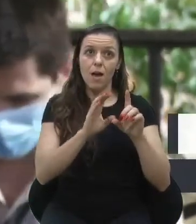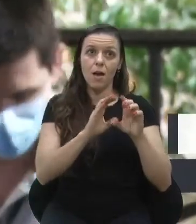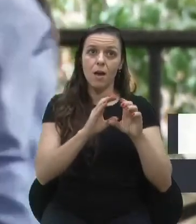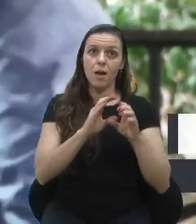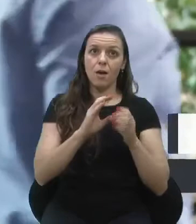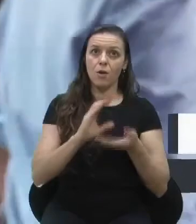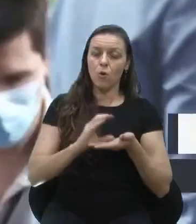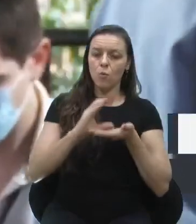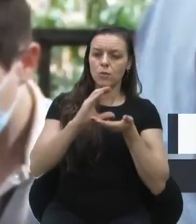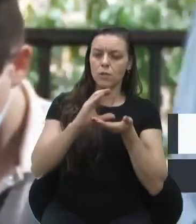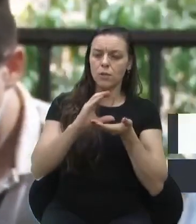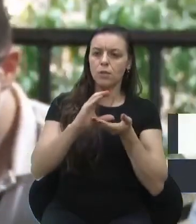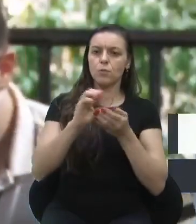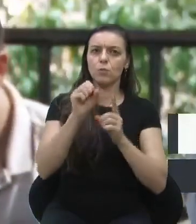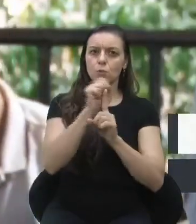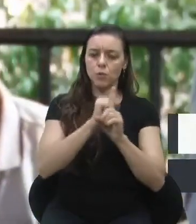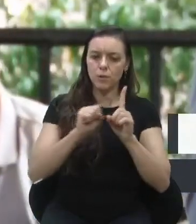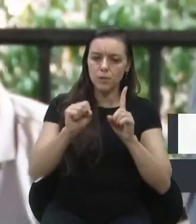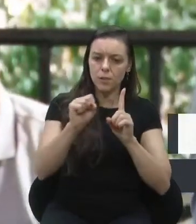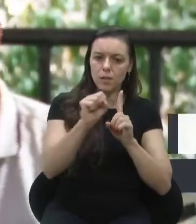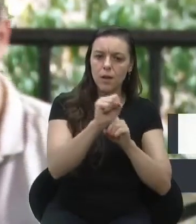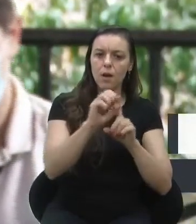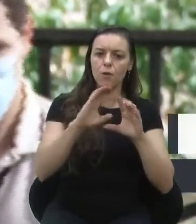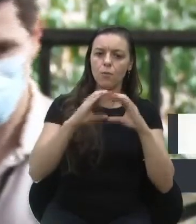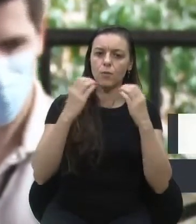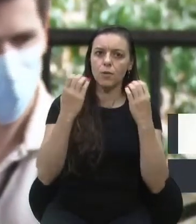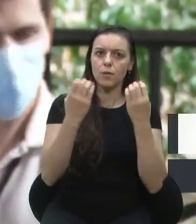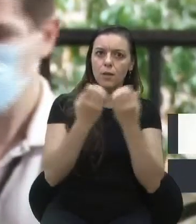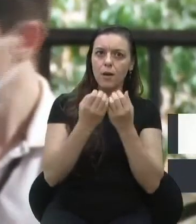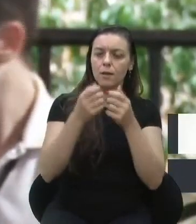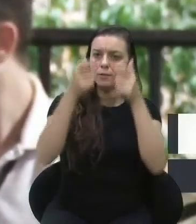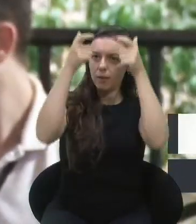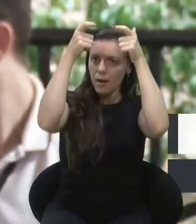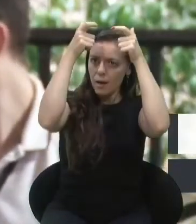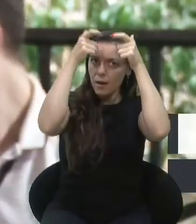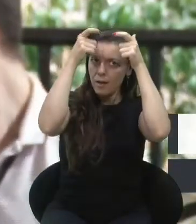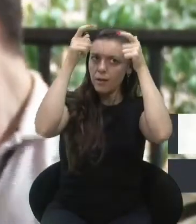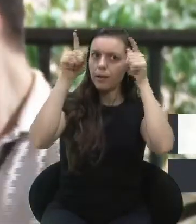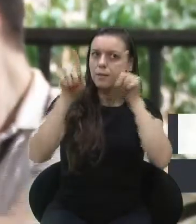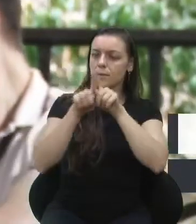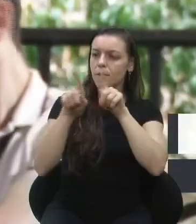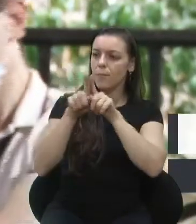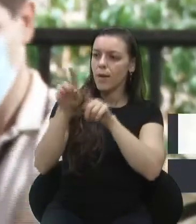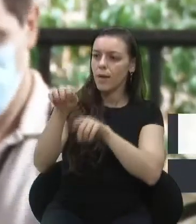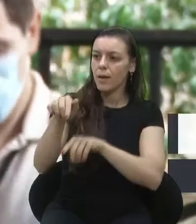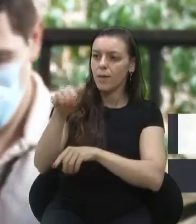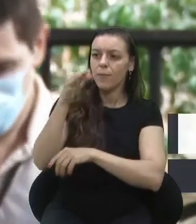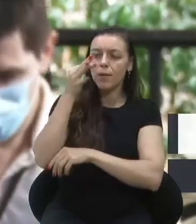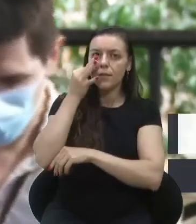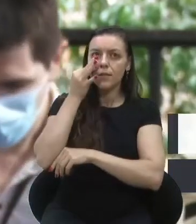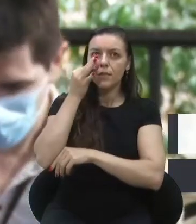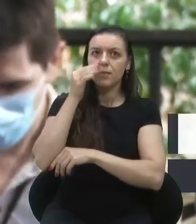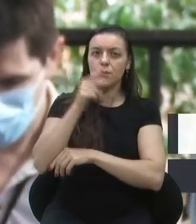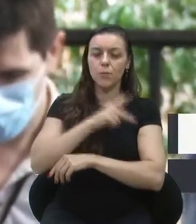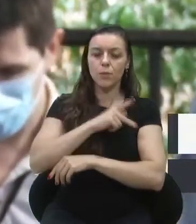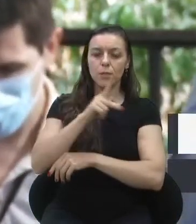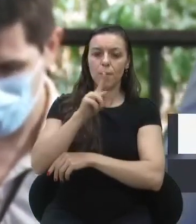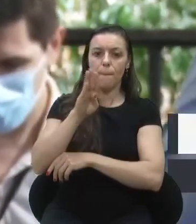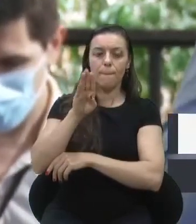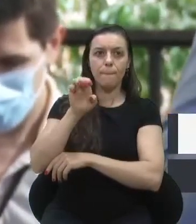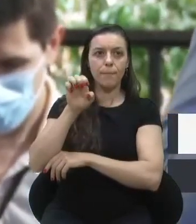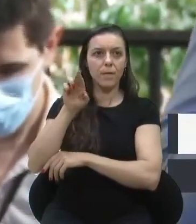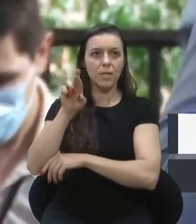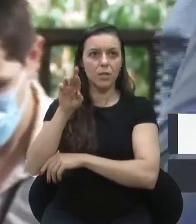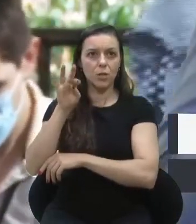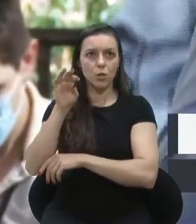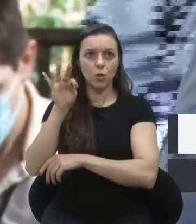social, a comissão comunitária, as embaixatrizes que estão aqui presentes, ao presidente Bertotto e a todos os expositores